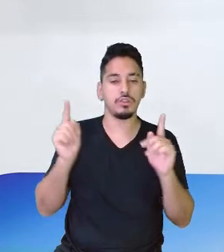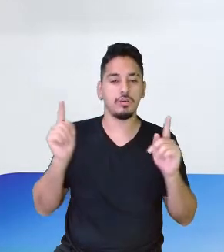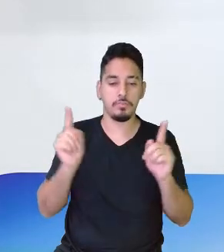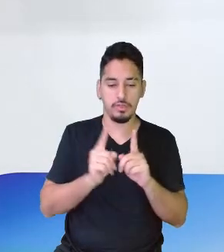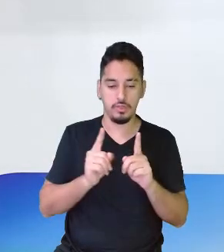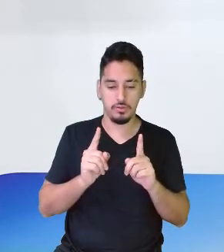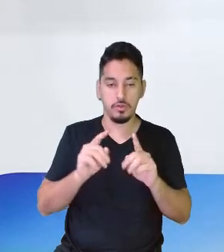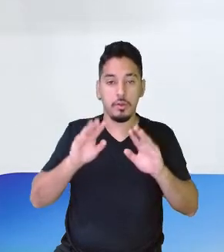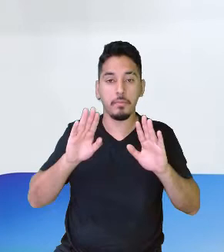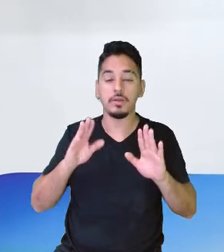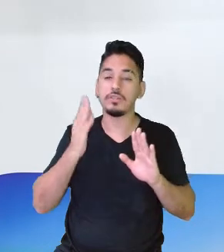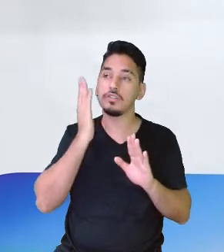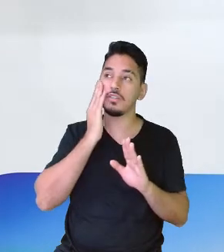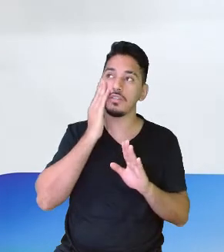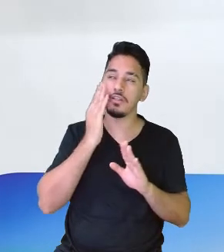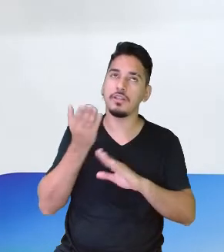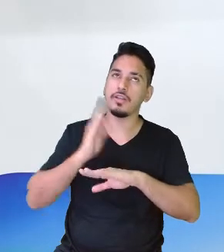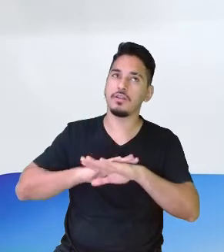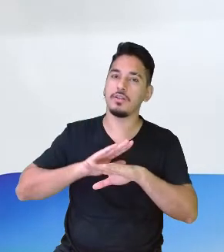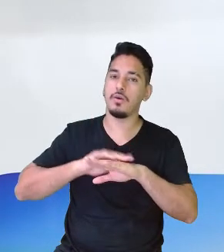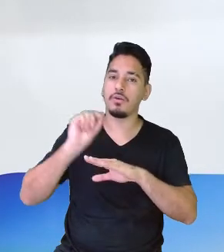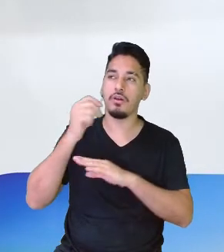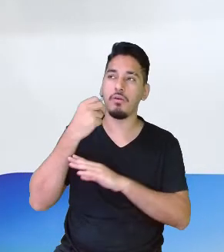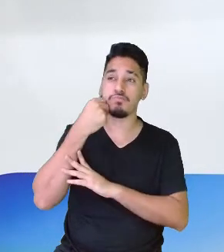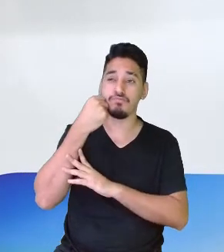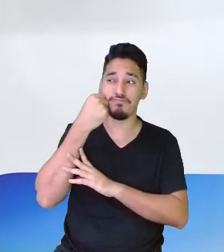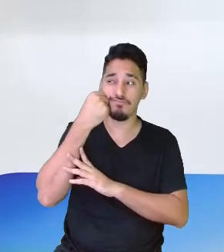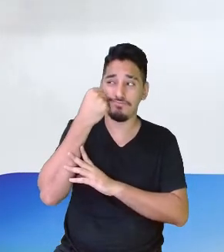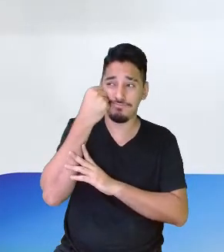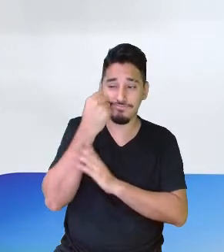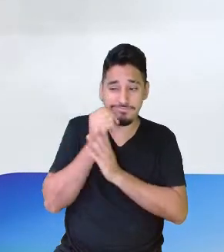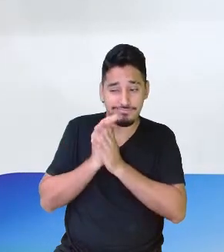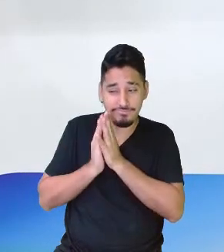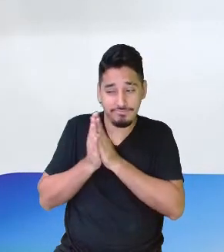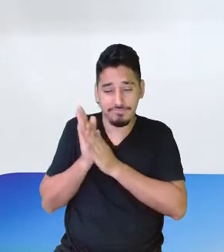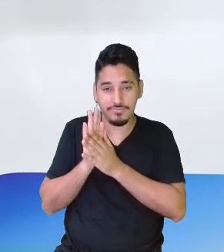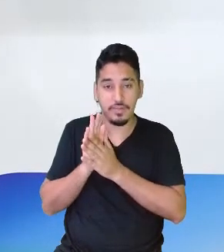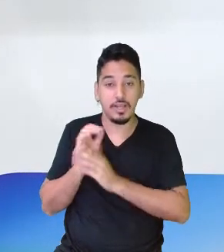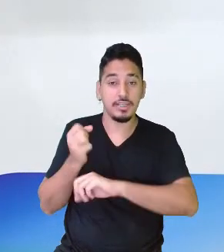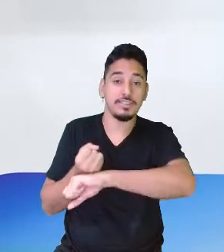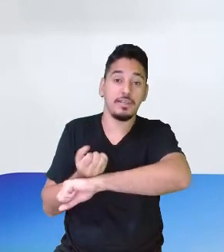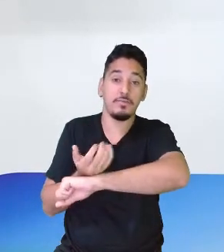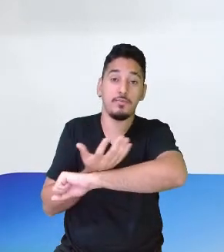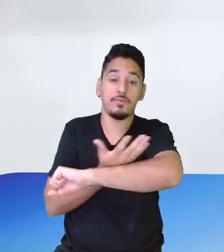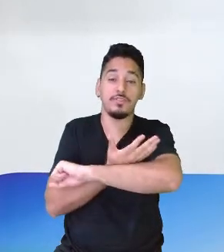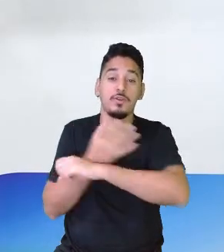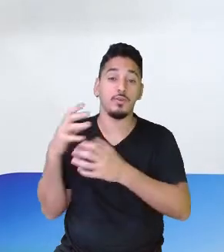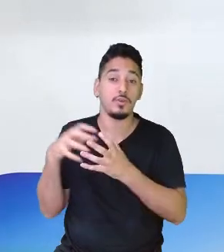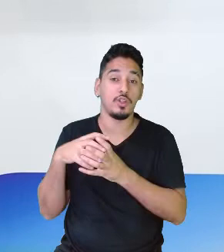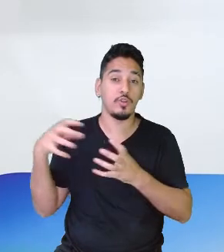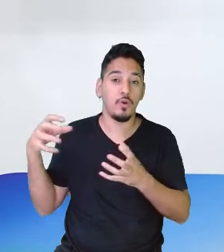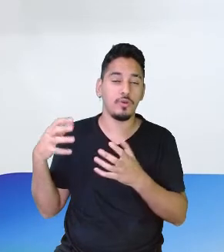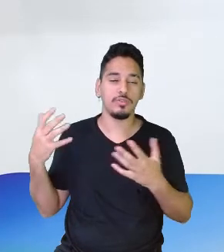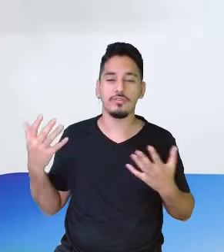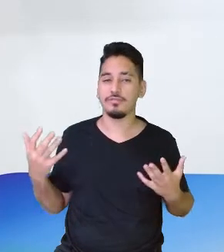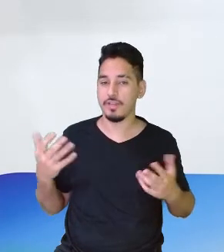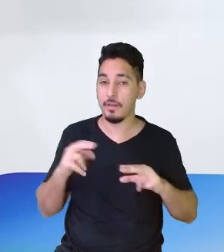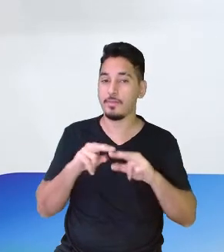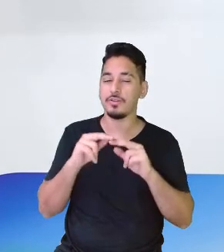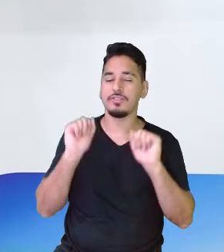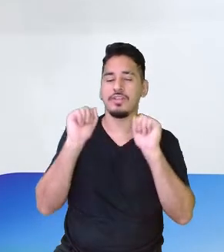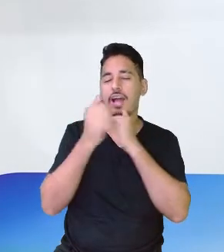mas o que a gente subentende é o constrangimento. O que a gente subentende são as emoções do Senhor. E aí, por isso, a gente acha